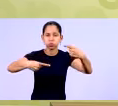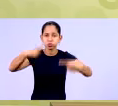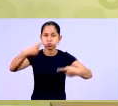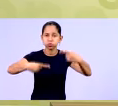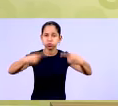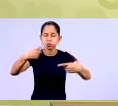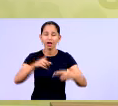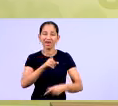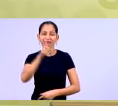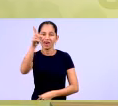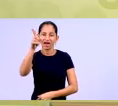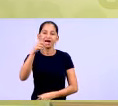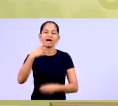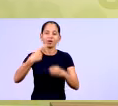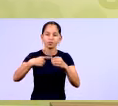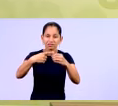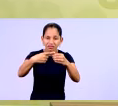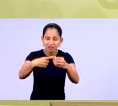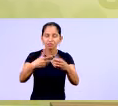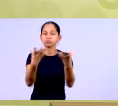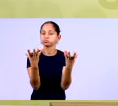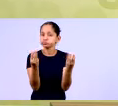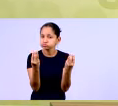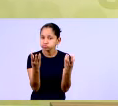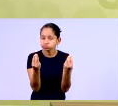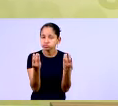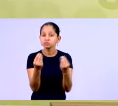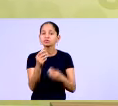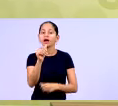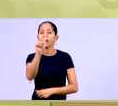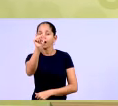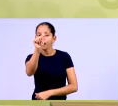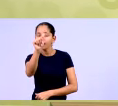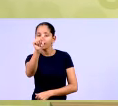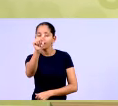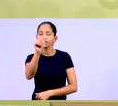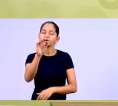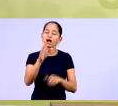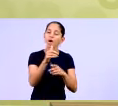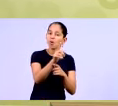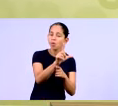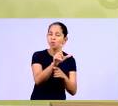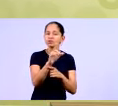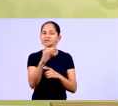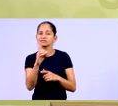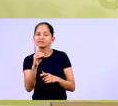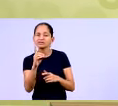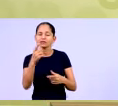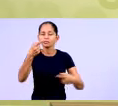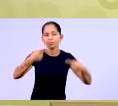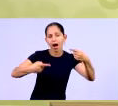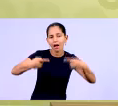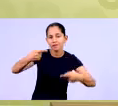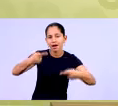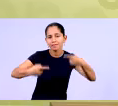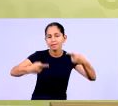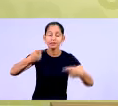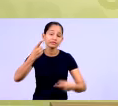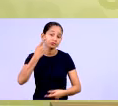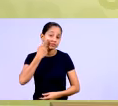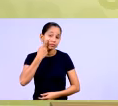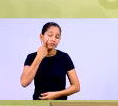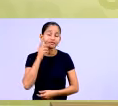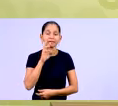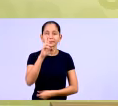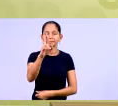Alta Floresta, e eles estavam entre a questão A e entre a D, e aí vamos ver